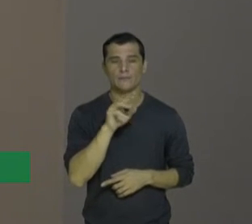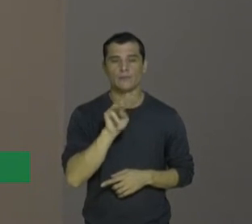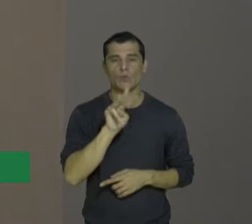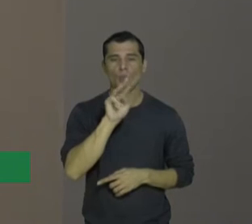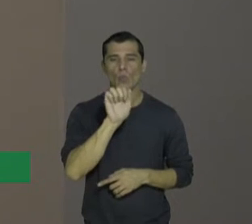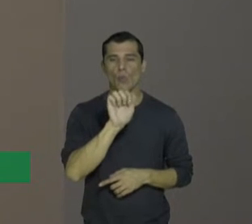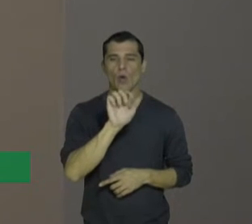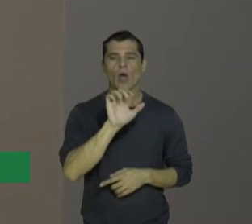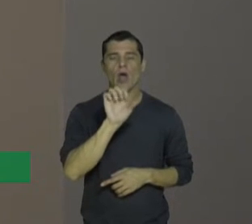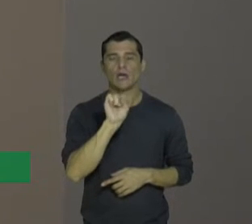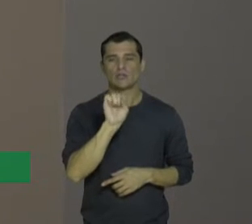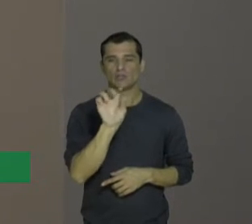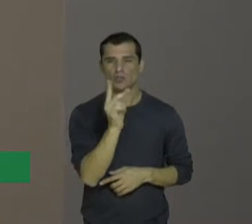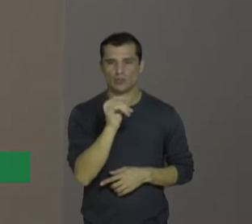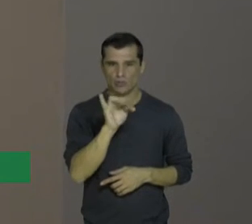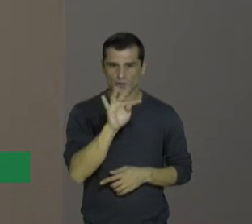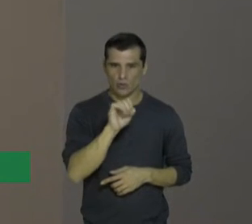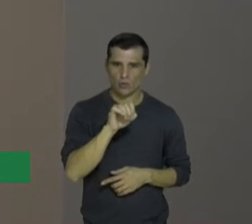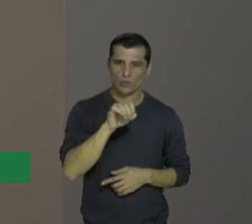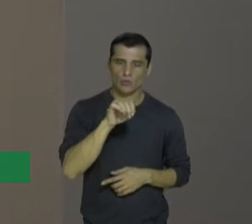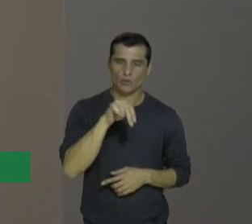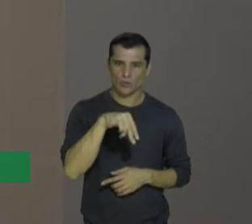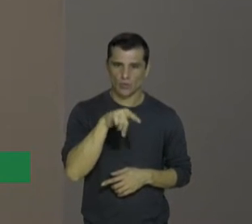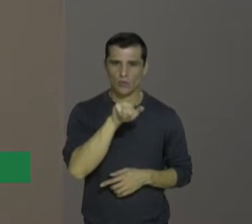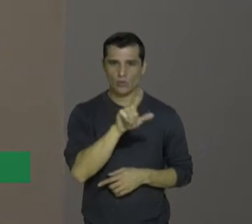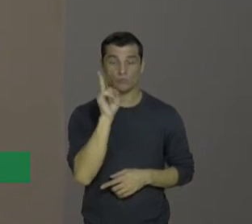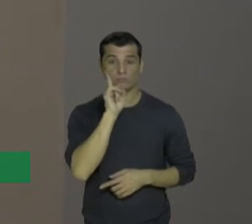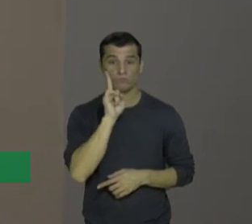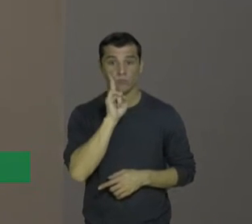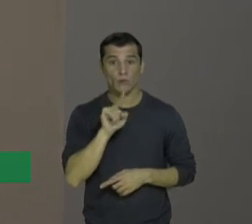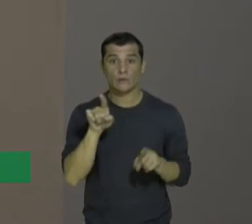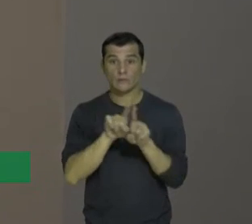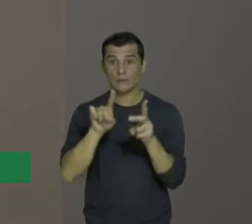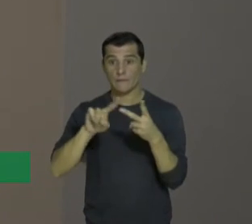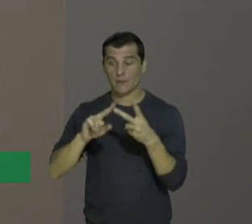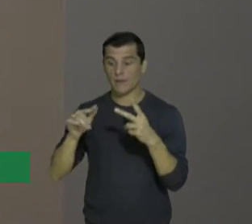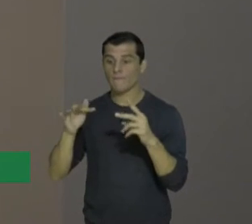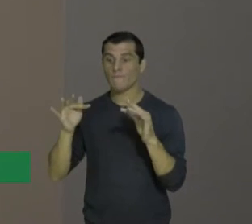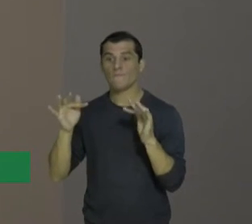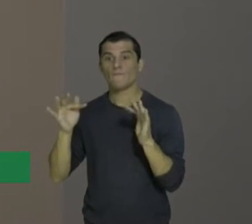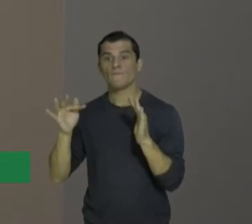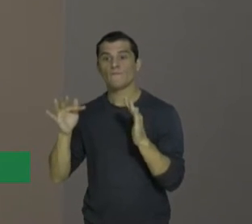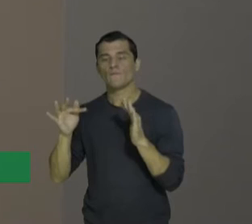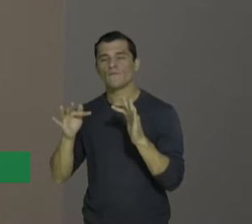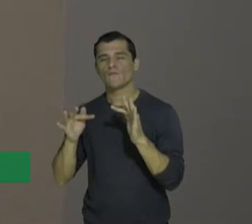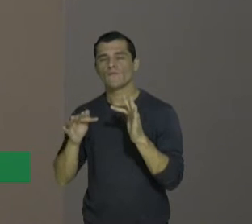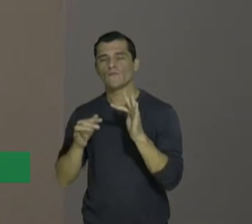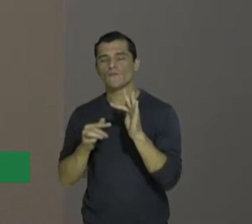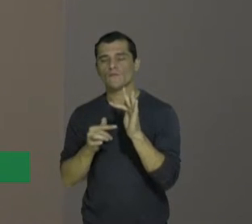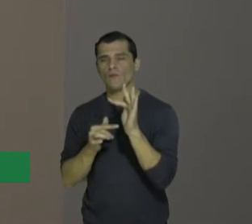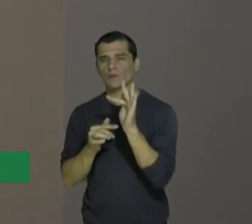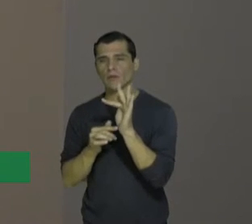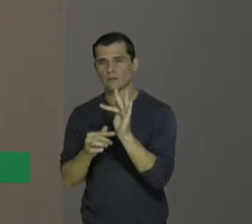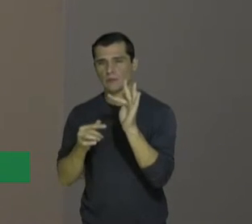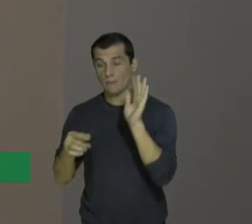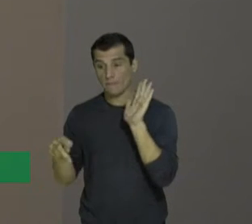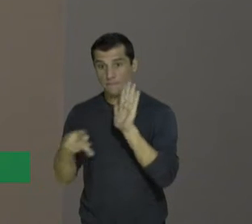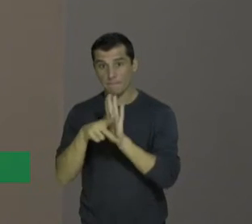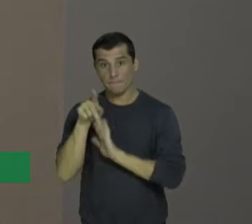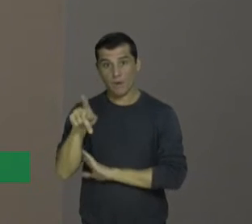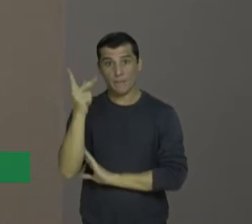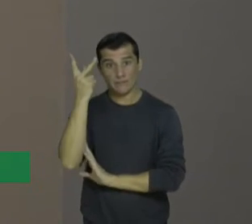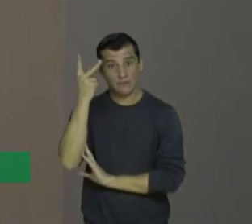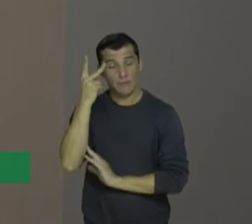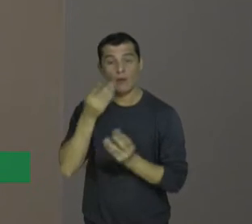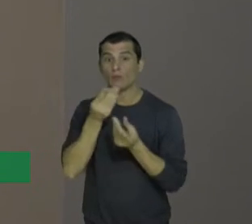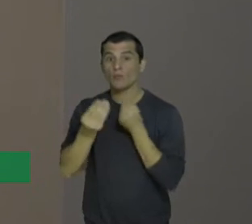de direito econômico Na graduação em Direito da Fundação Armando Álvares Penteado e professor na especialização em gestão estratégica